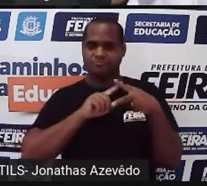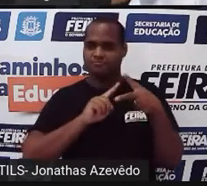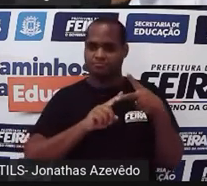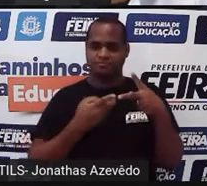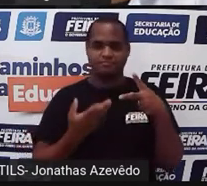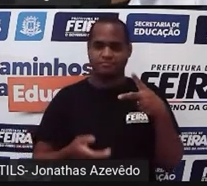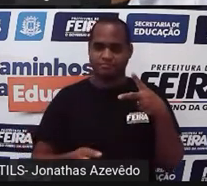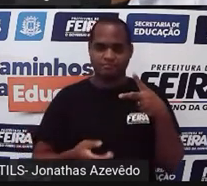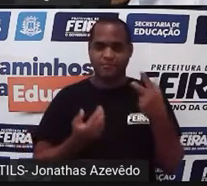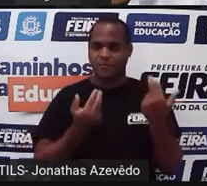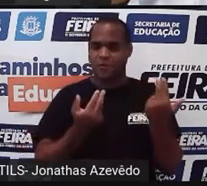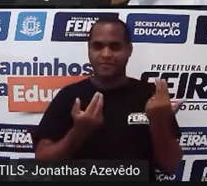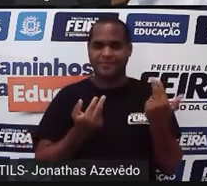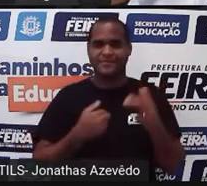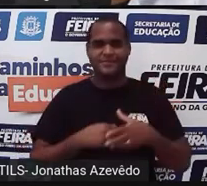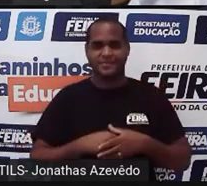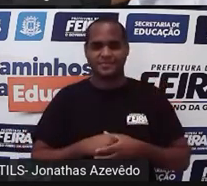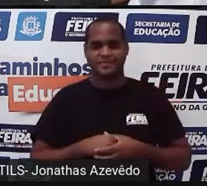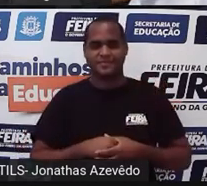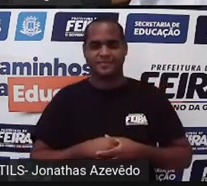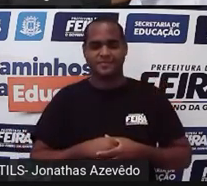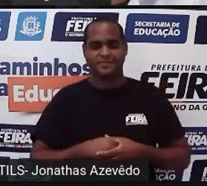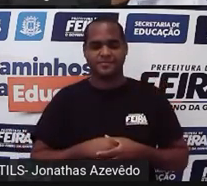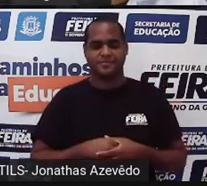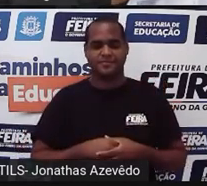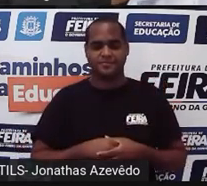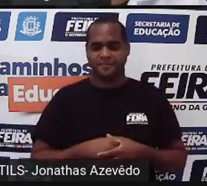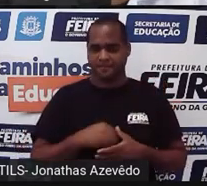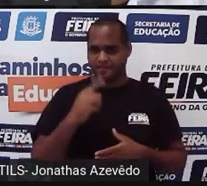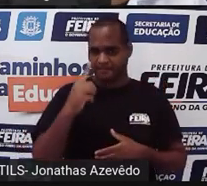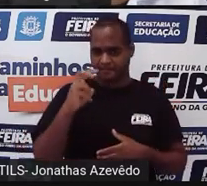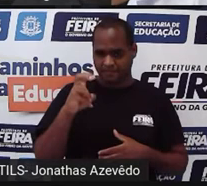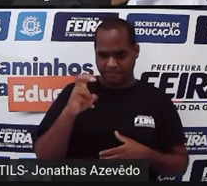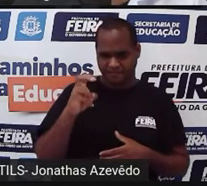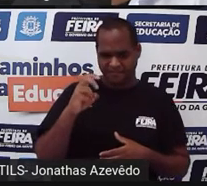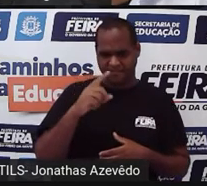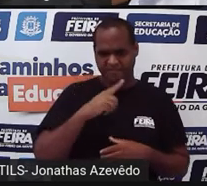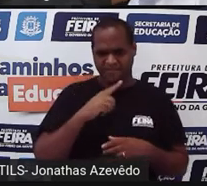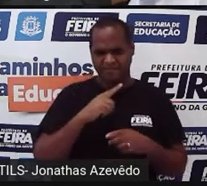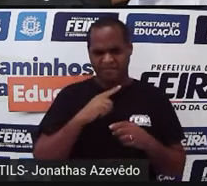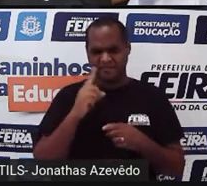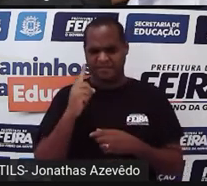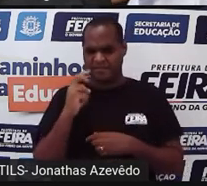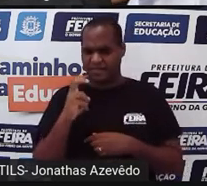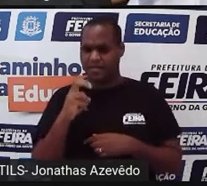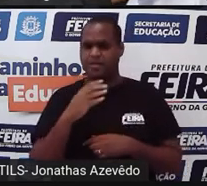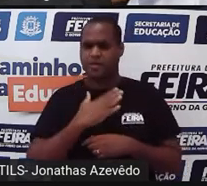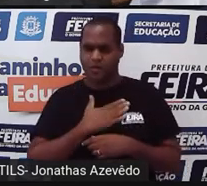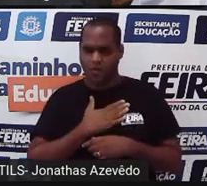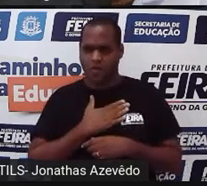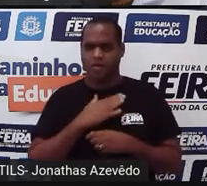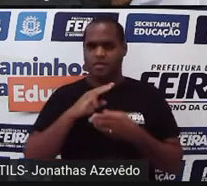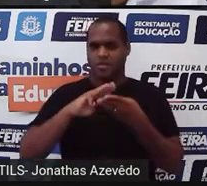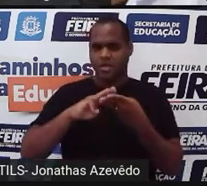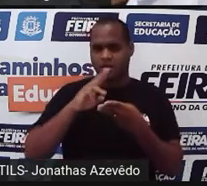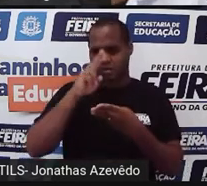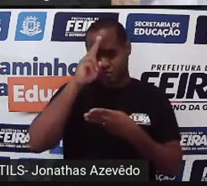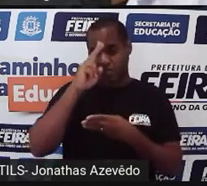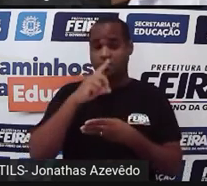de história ao mesmo tempo. 15 gosta de matemática e história, o M barra H